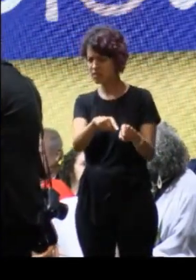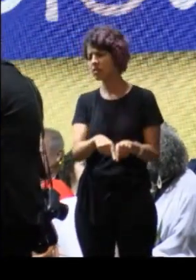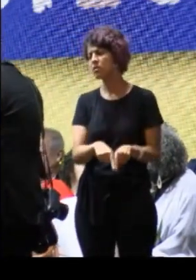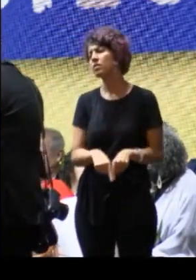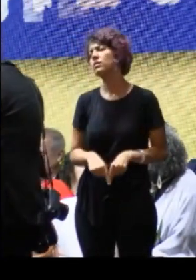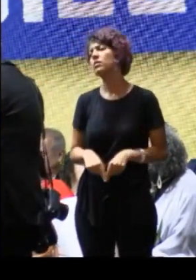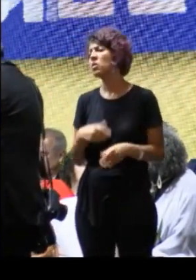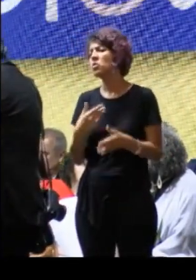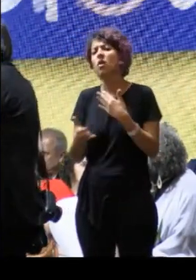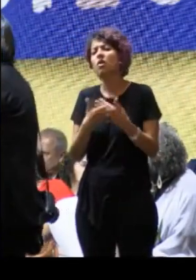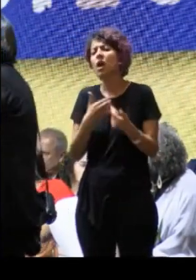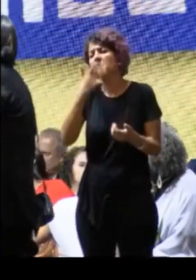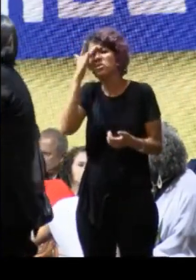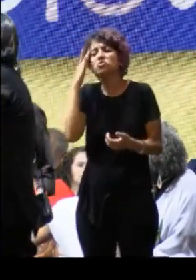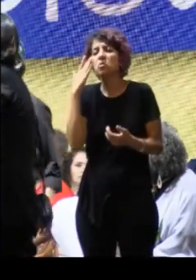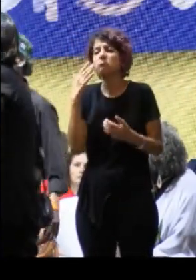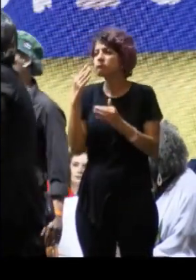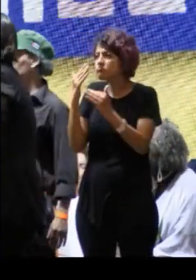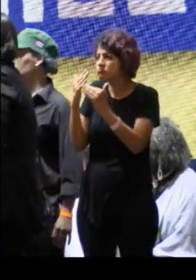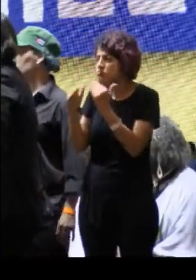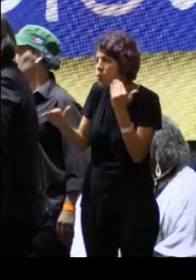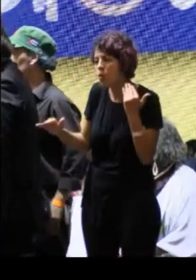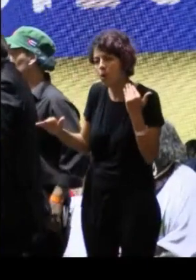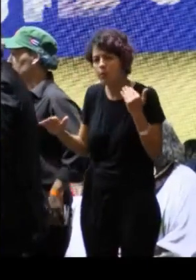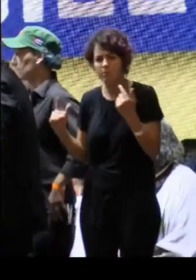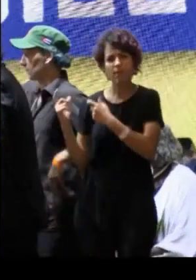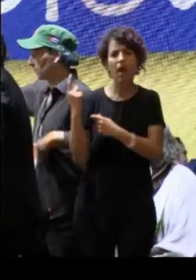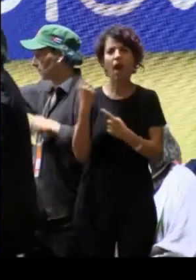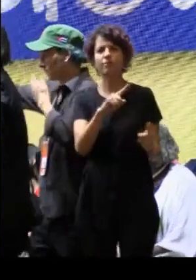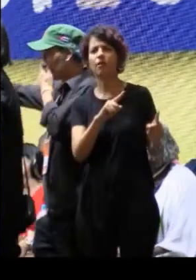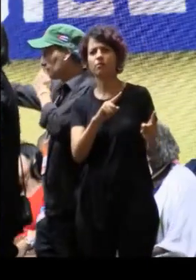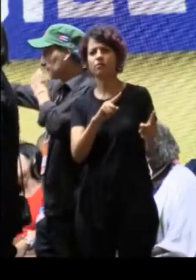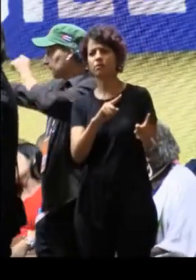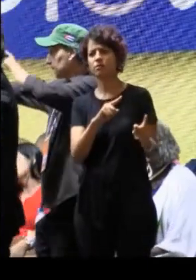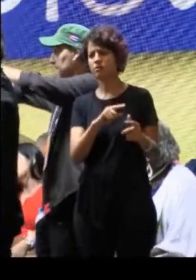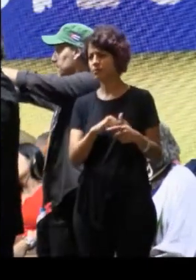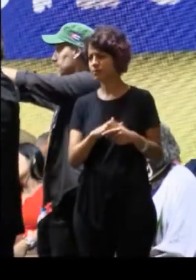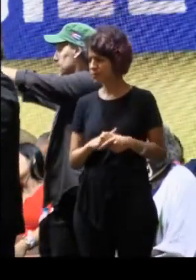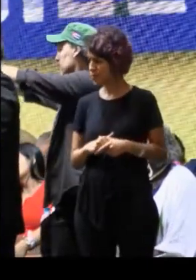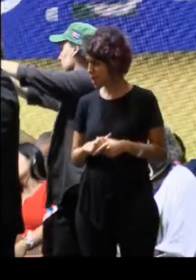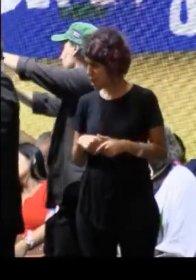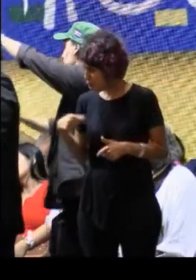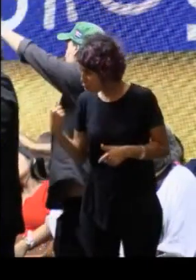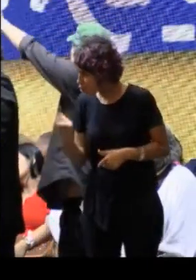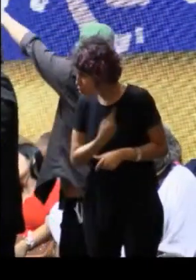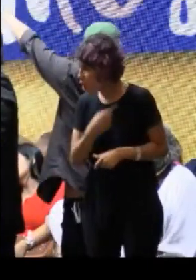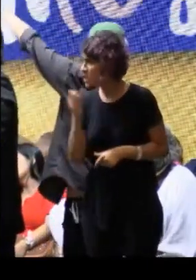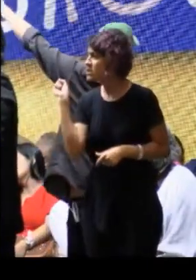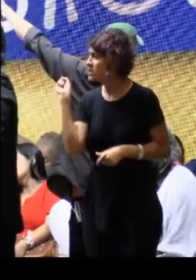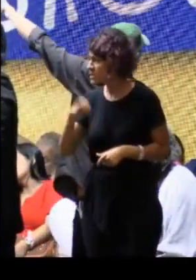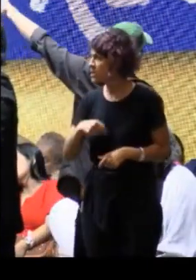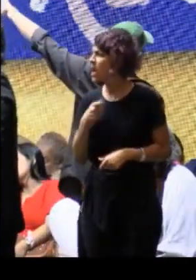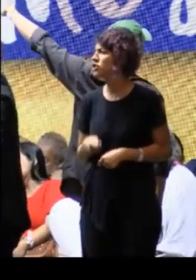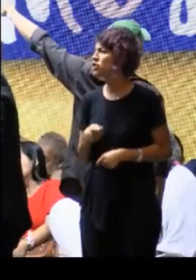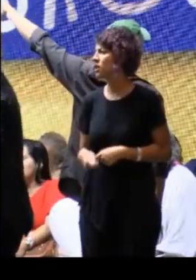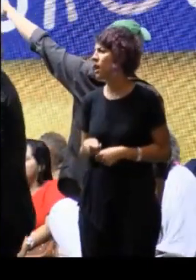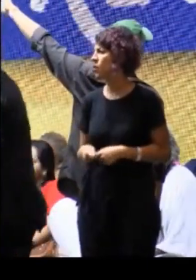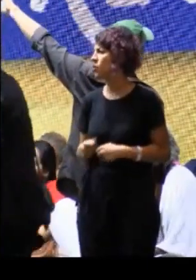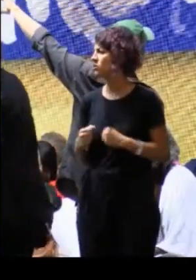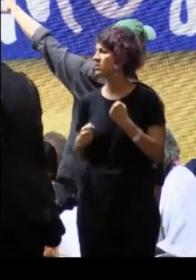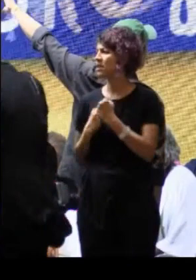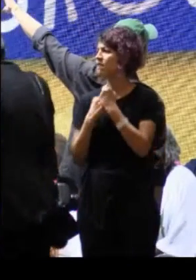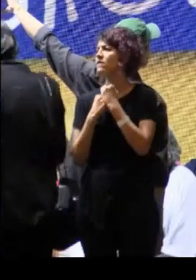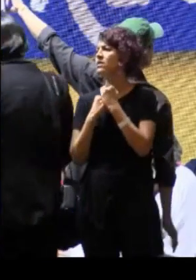opõe ou que ousa discordar do que ele pensa. Somos, sim, radicais na defesa